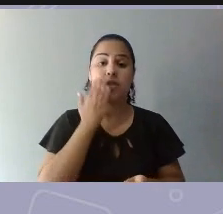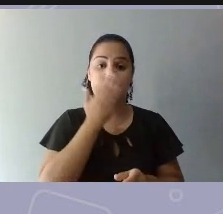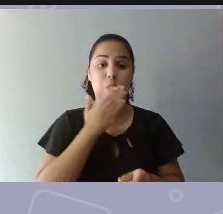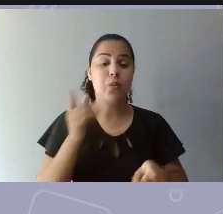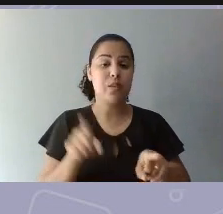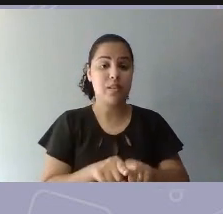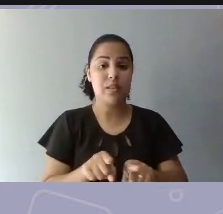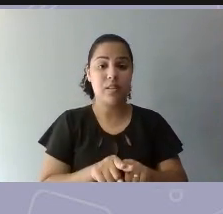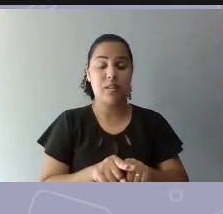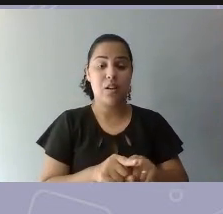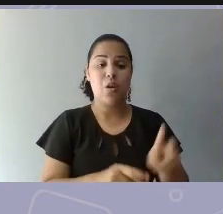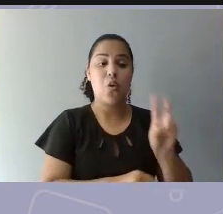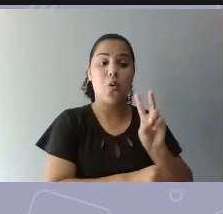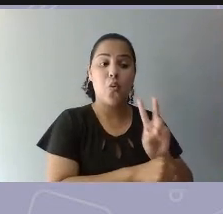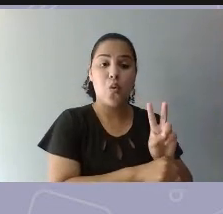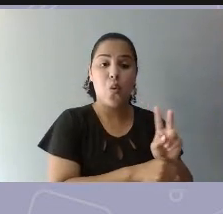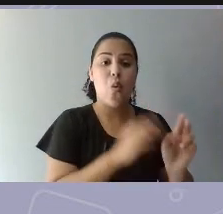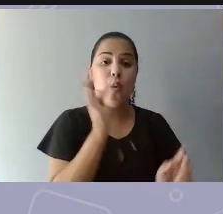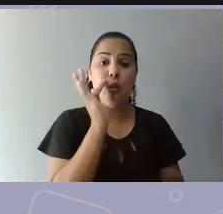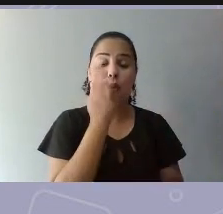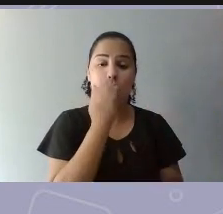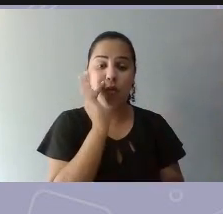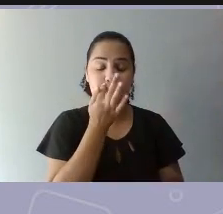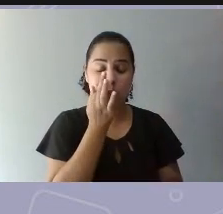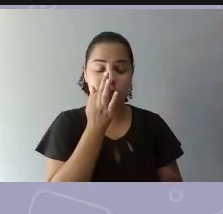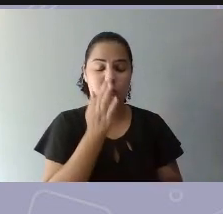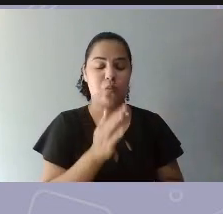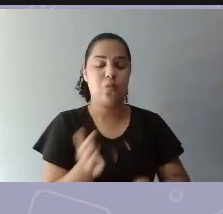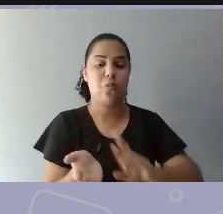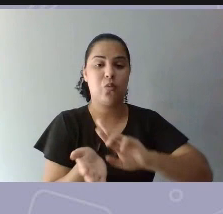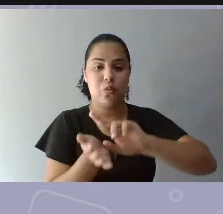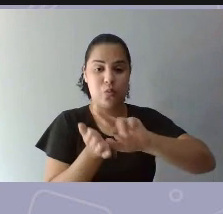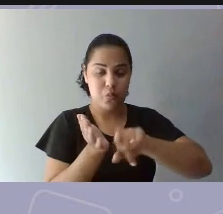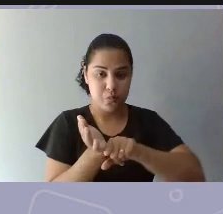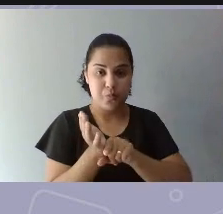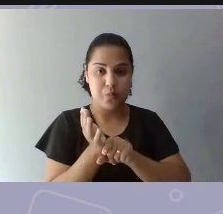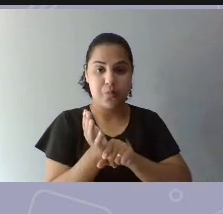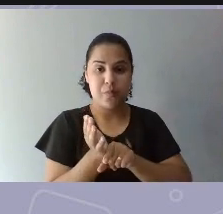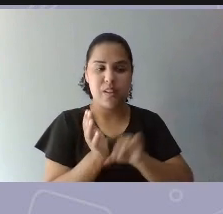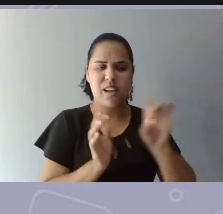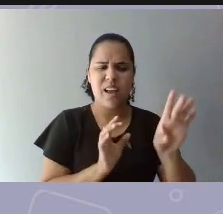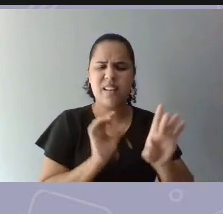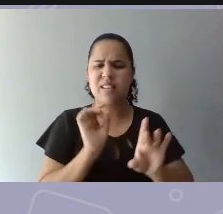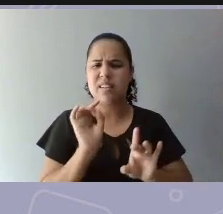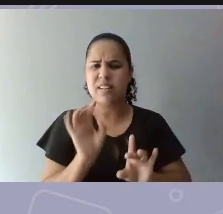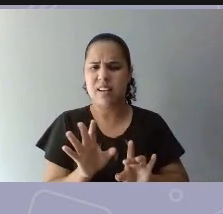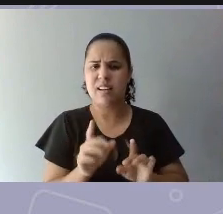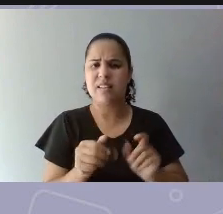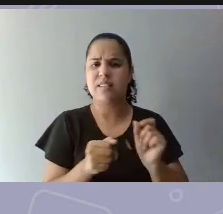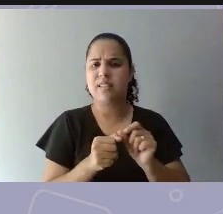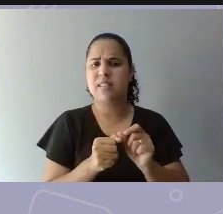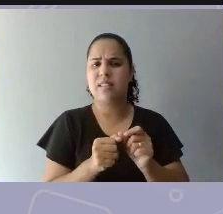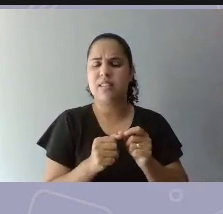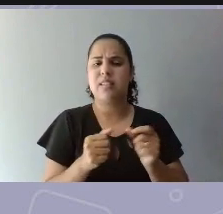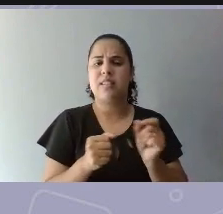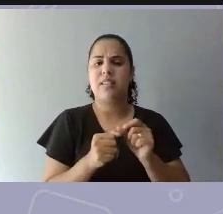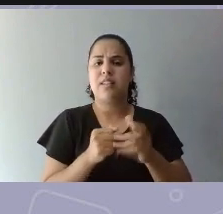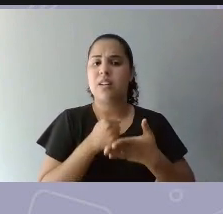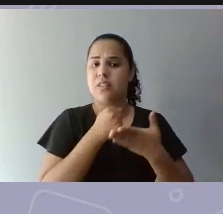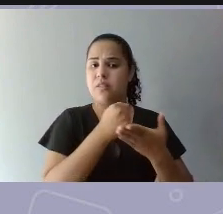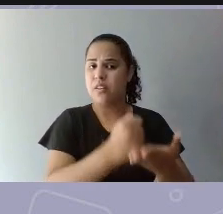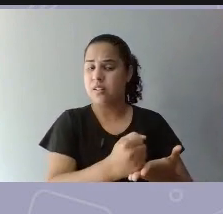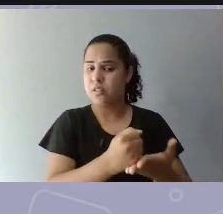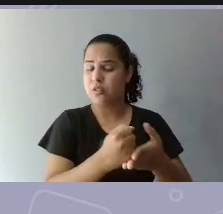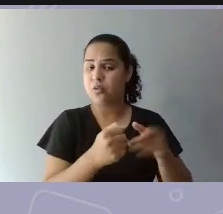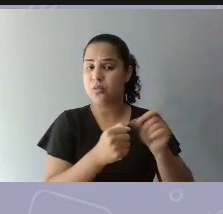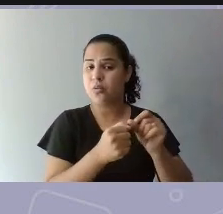conservação de frutas e compotas e geleias em ambos os casos é a desidratação que vai ajudar na conservação desses alimentos